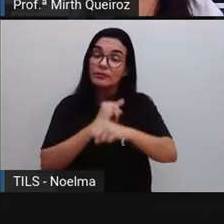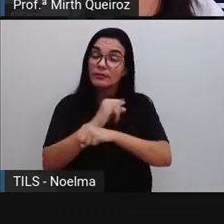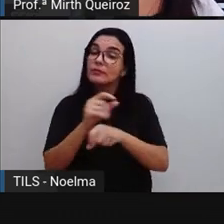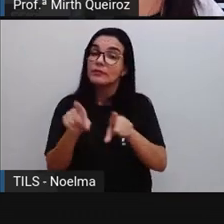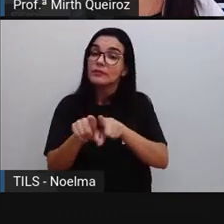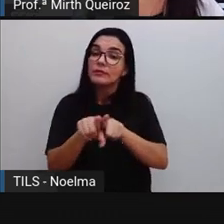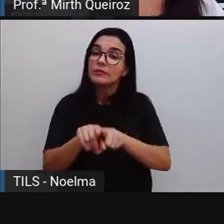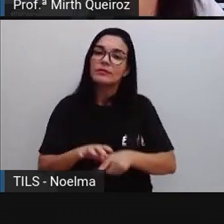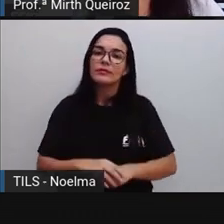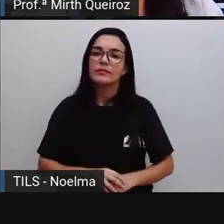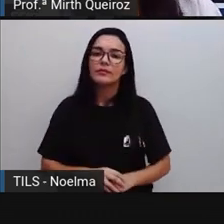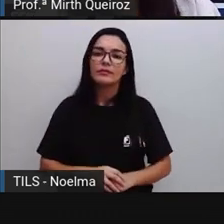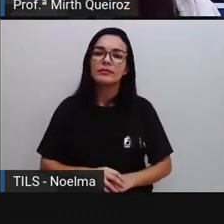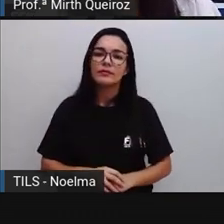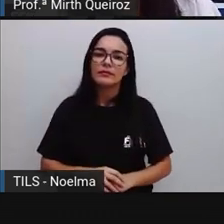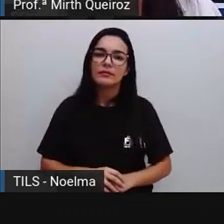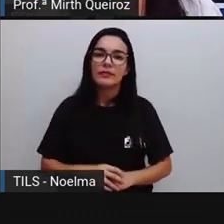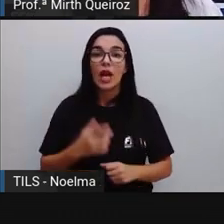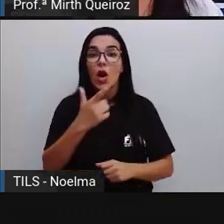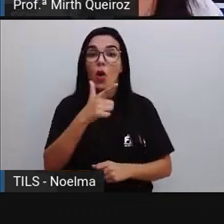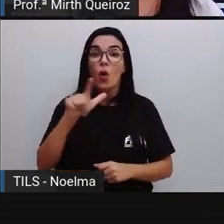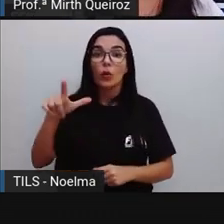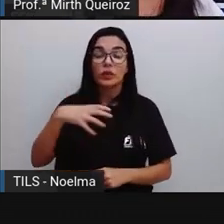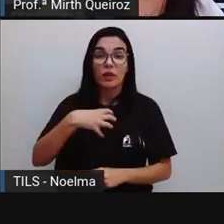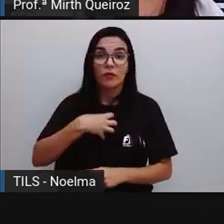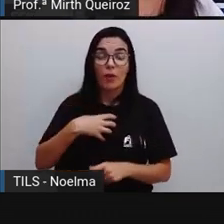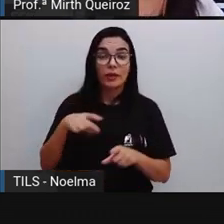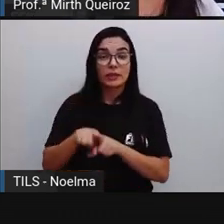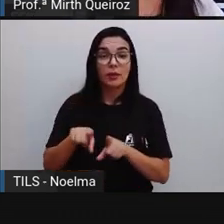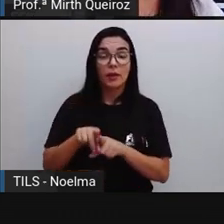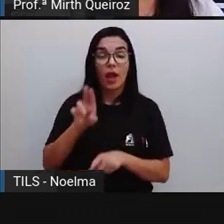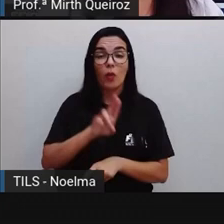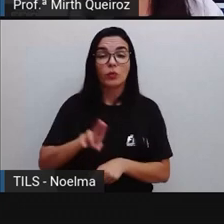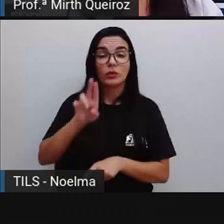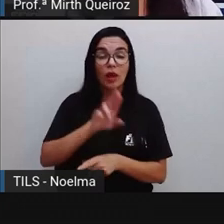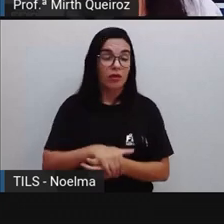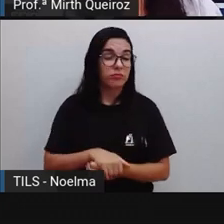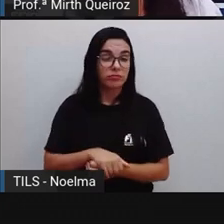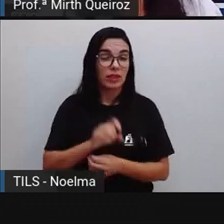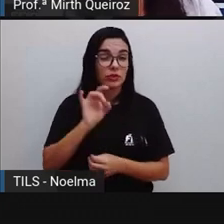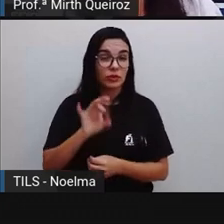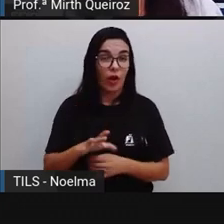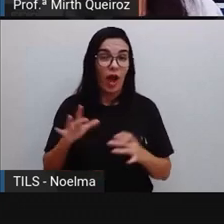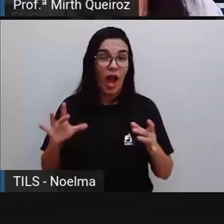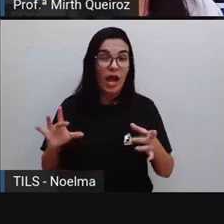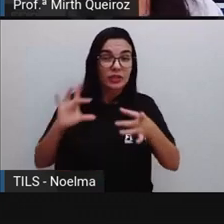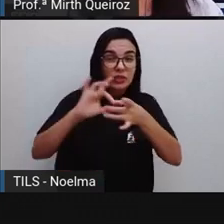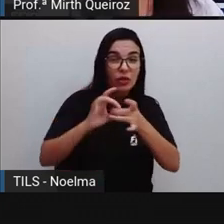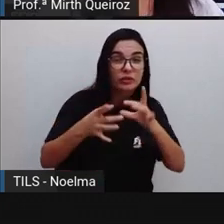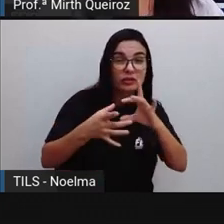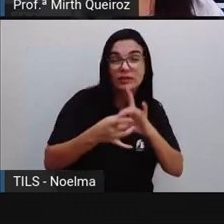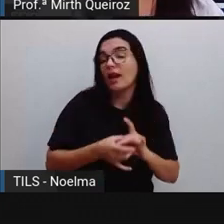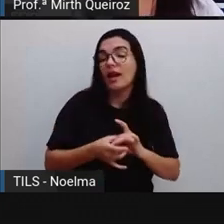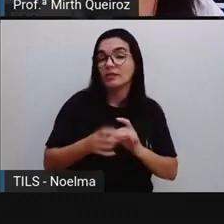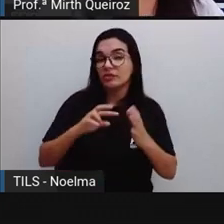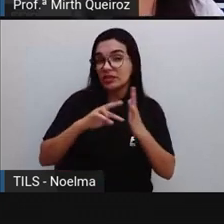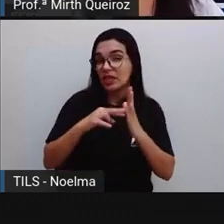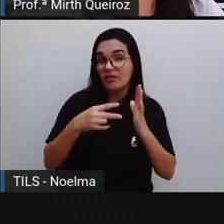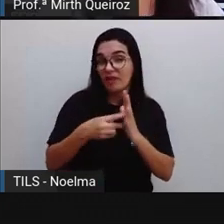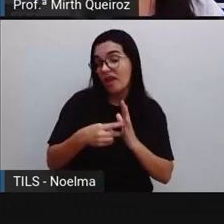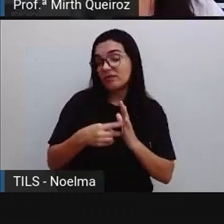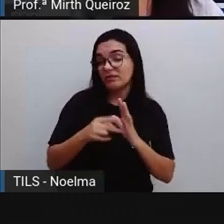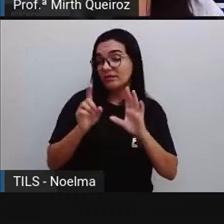certo? Outra forma também da gente utilizar os verbetes não é somente associado aí à questão do significado,